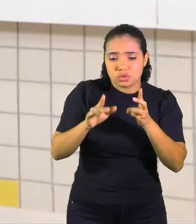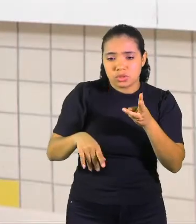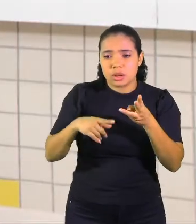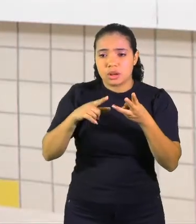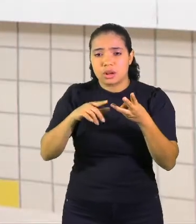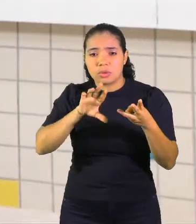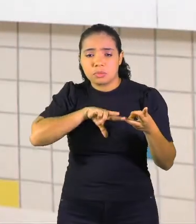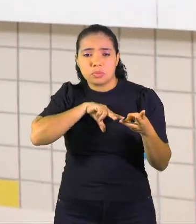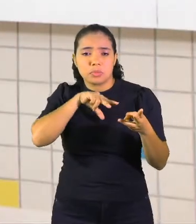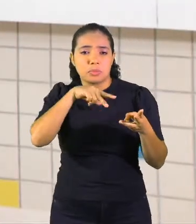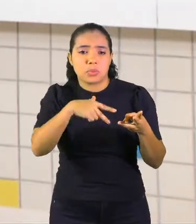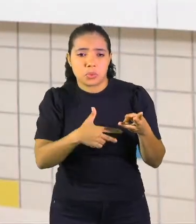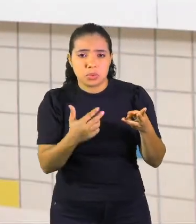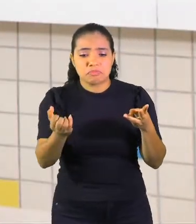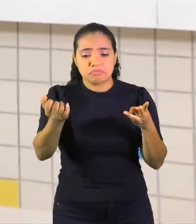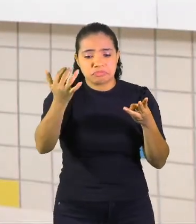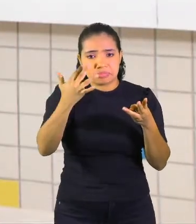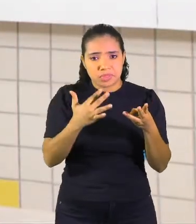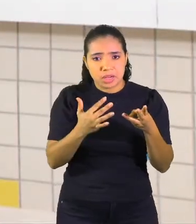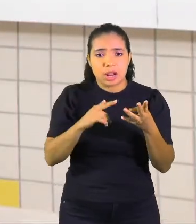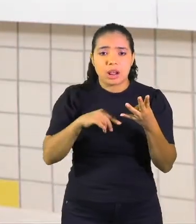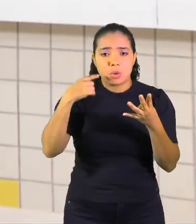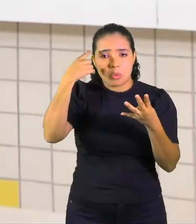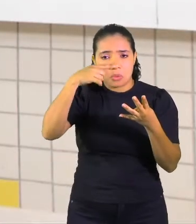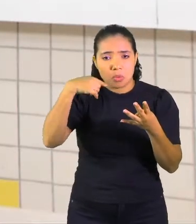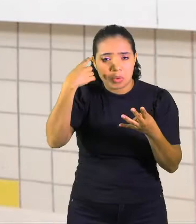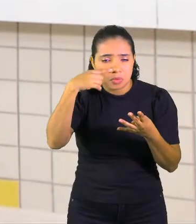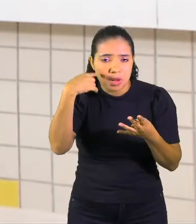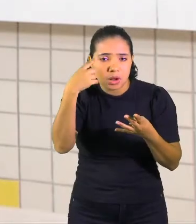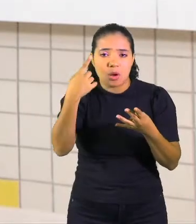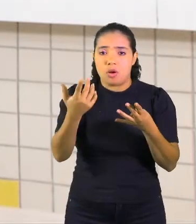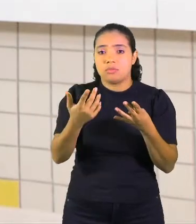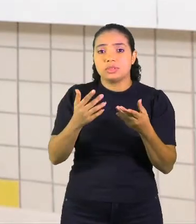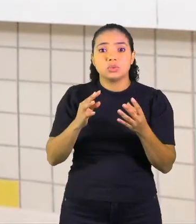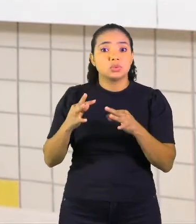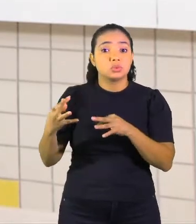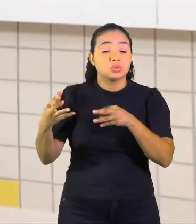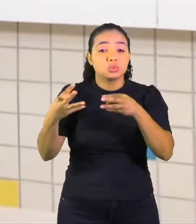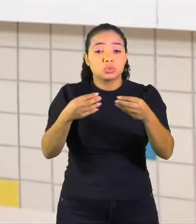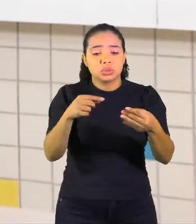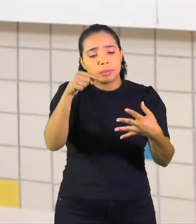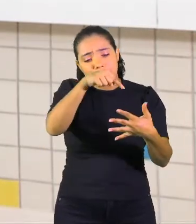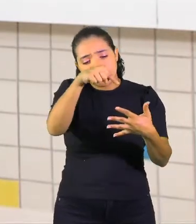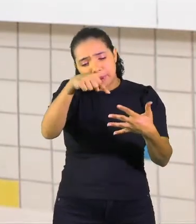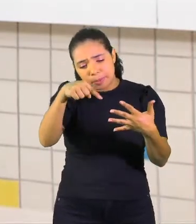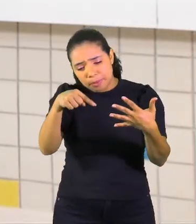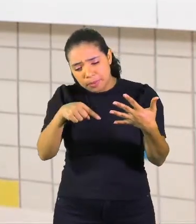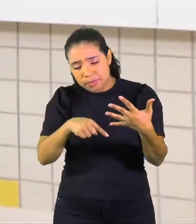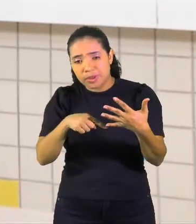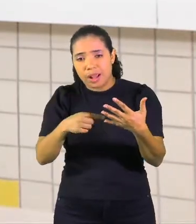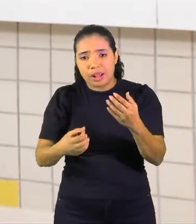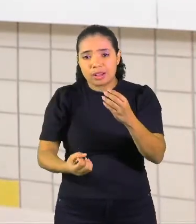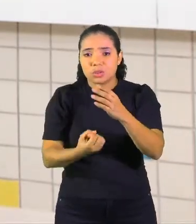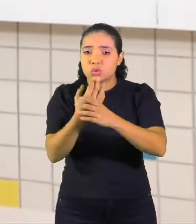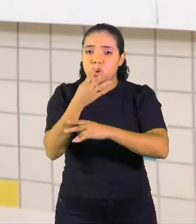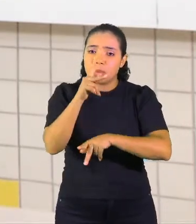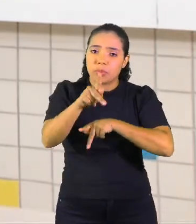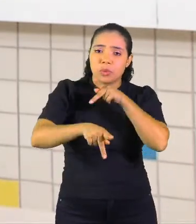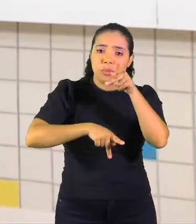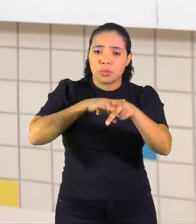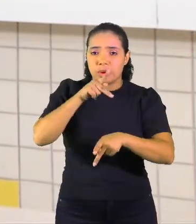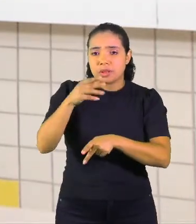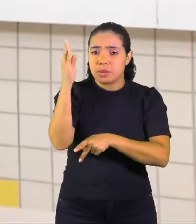o português trouxe, que os espanhóis trouxeram. Então, tudo isso formou o povo brasileiro, essa